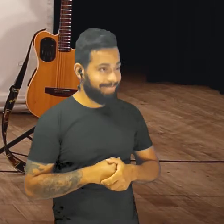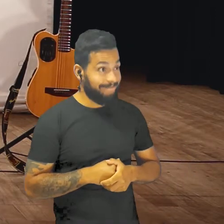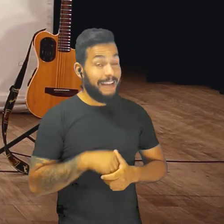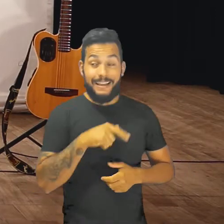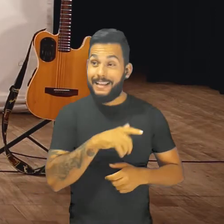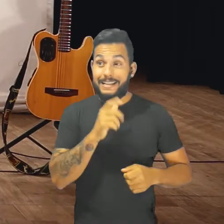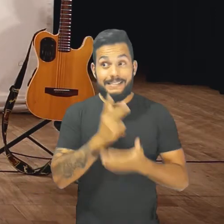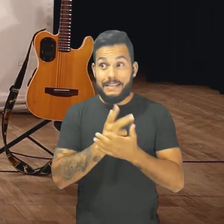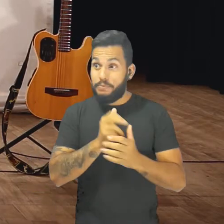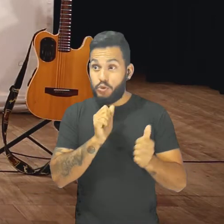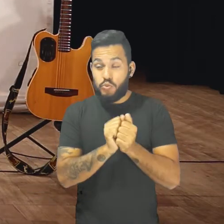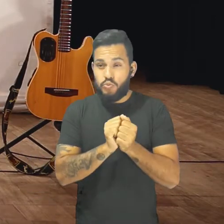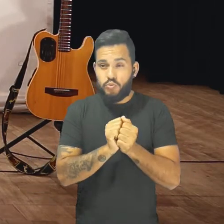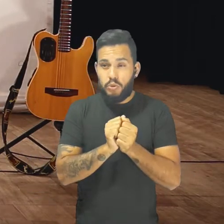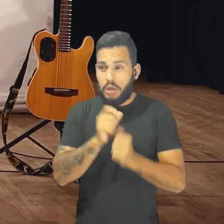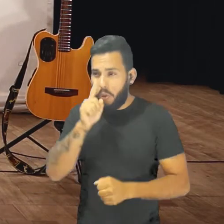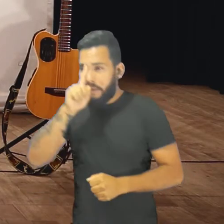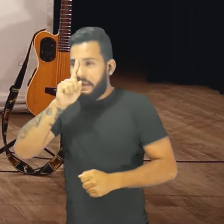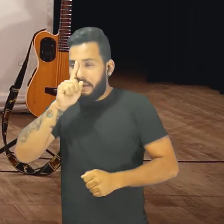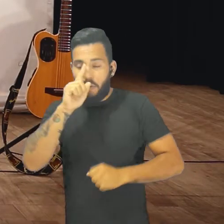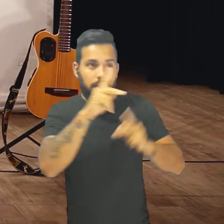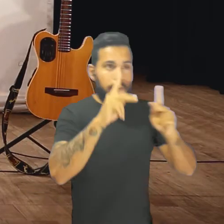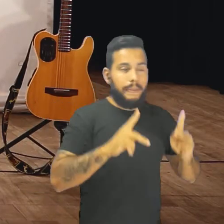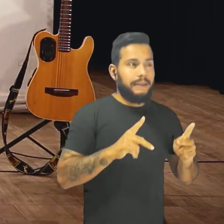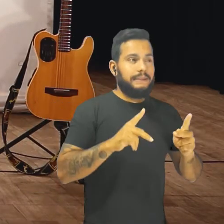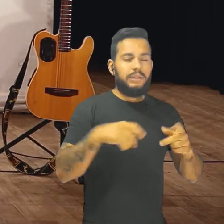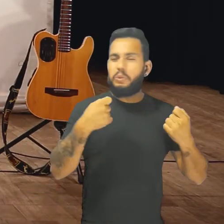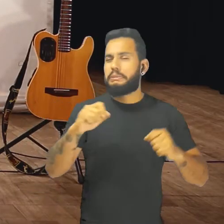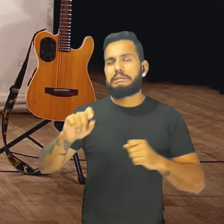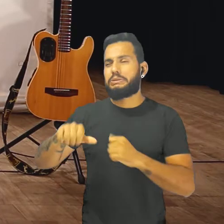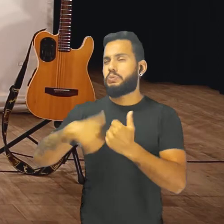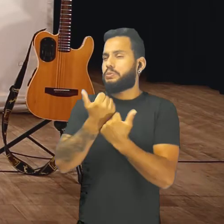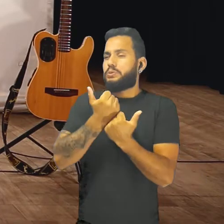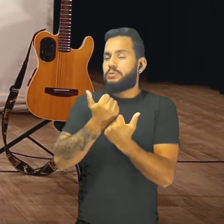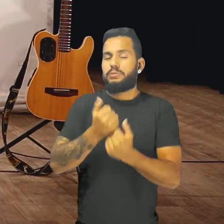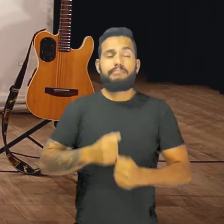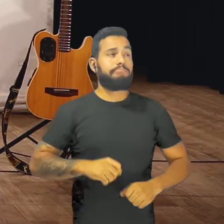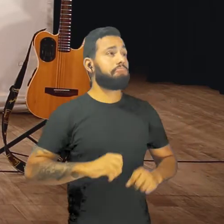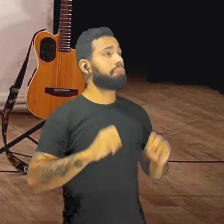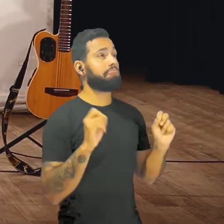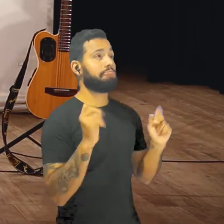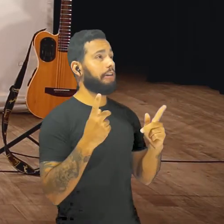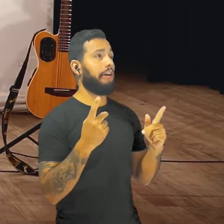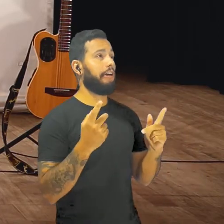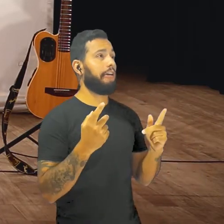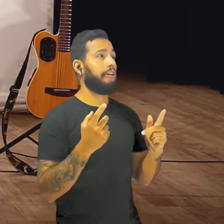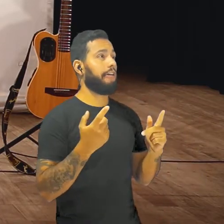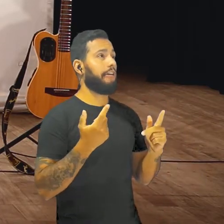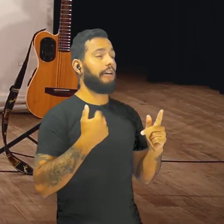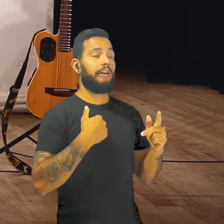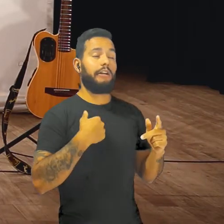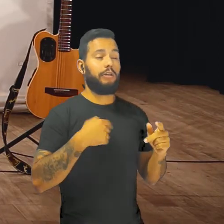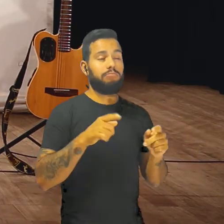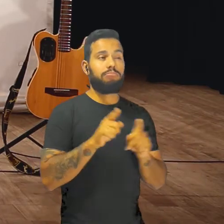na calmaria e no perigo. Por isso que eu não preciso mais de outro timoneiro. Pois bem. Eu enjoo até no